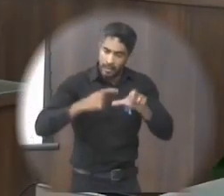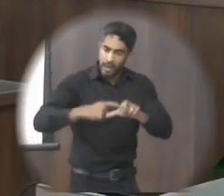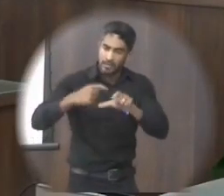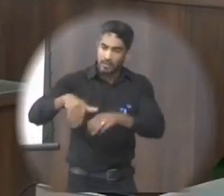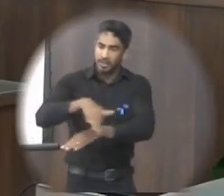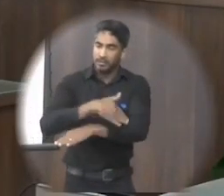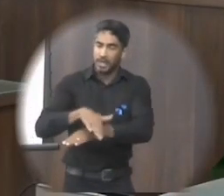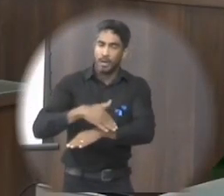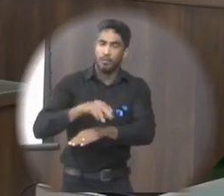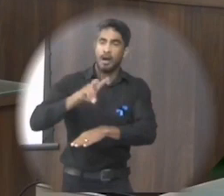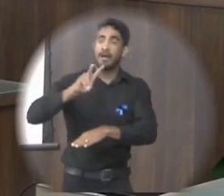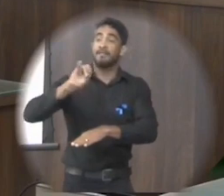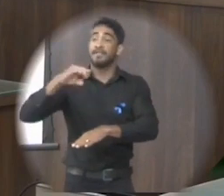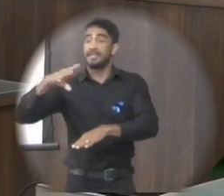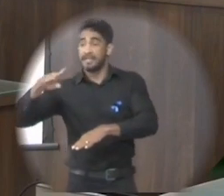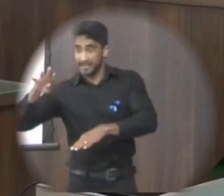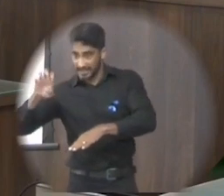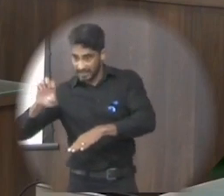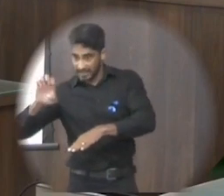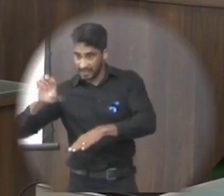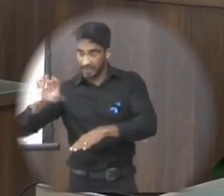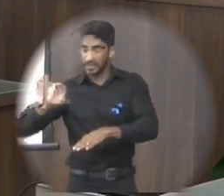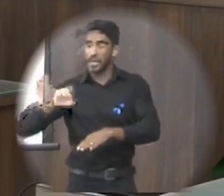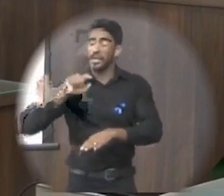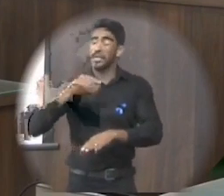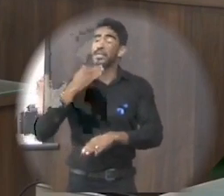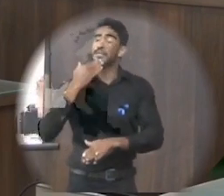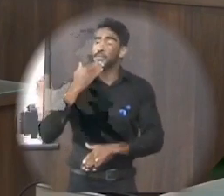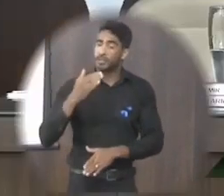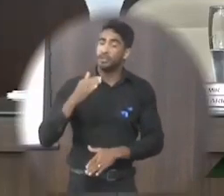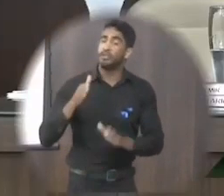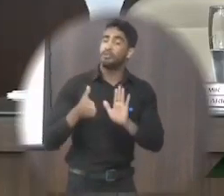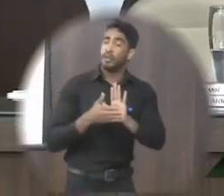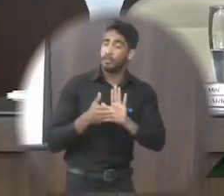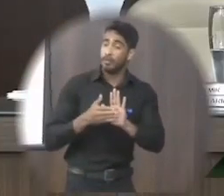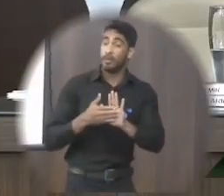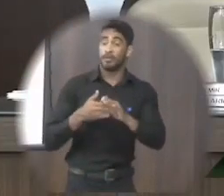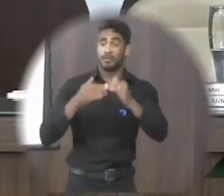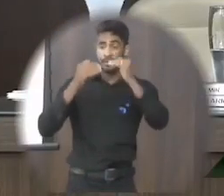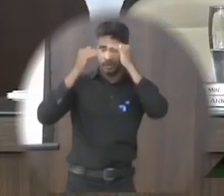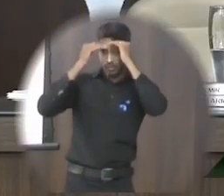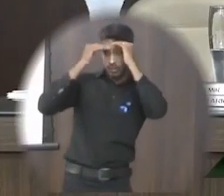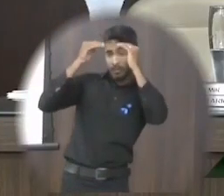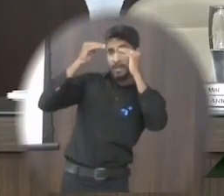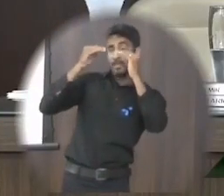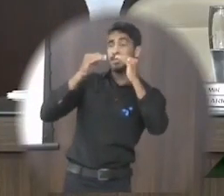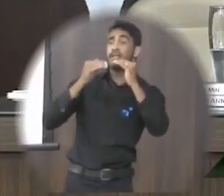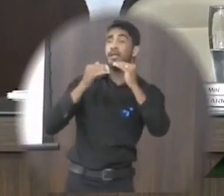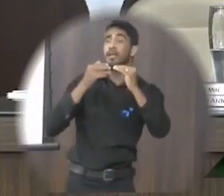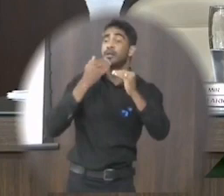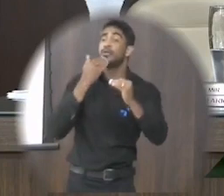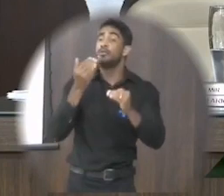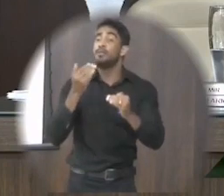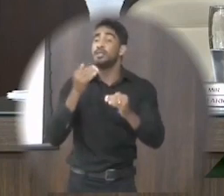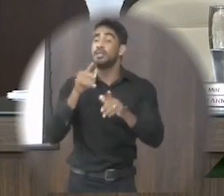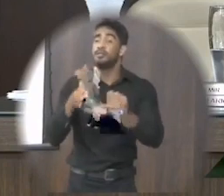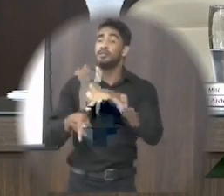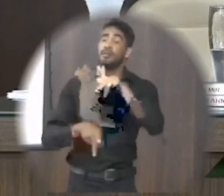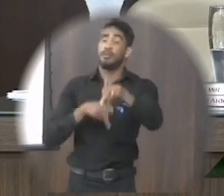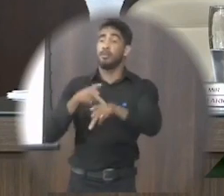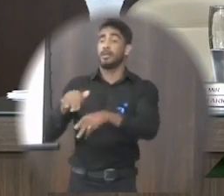Vicente Meira, no bairro Santa Cruz. A solicitação proposta vem no sentido de atender as reivindicações da população da referida